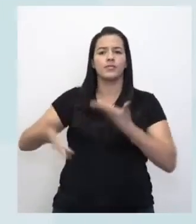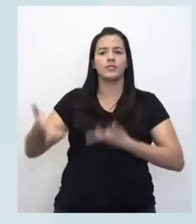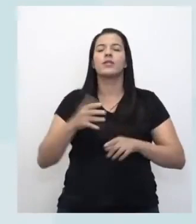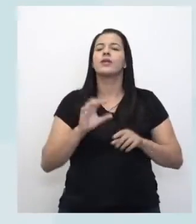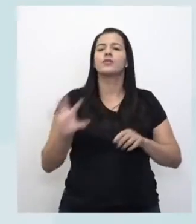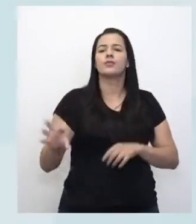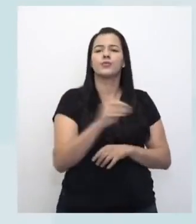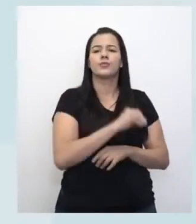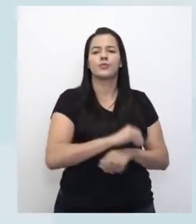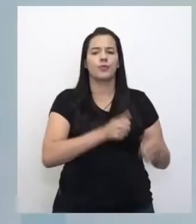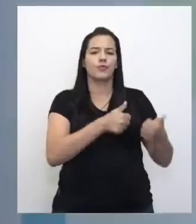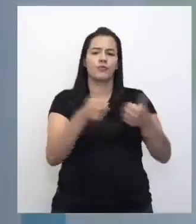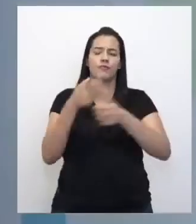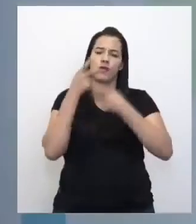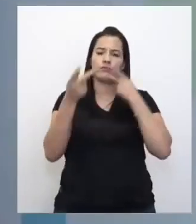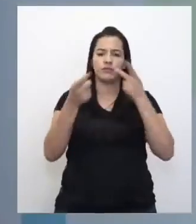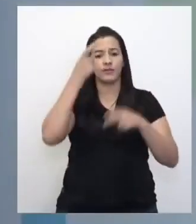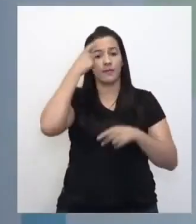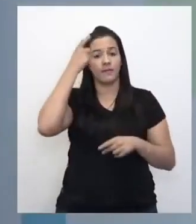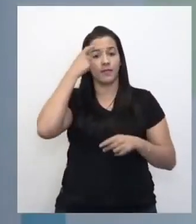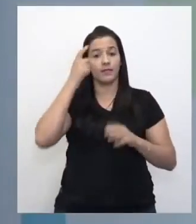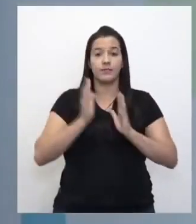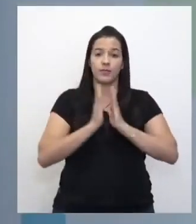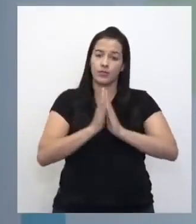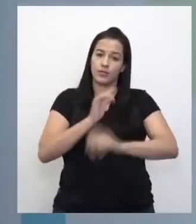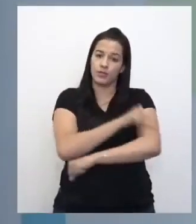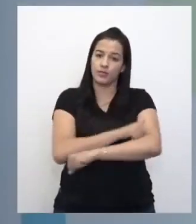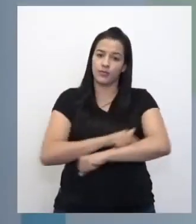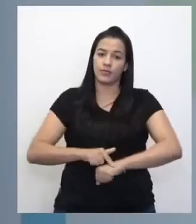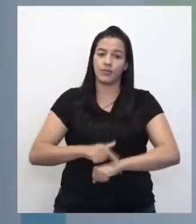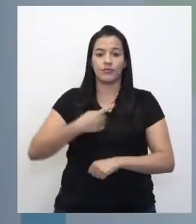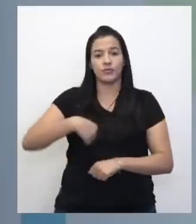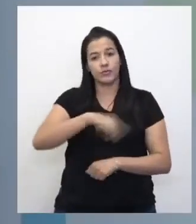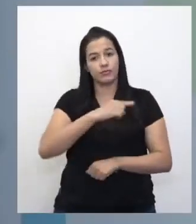isso aí, fale tudo o que você pensa, mas de maneira educada, porque nós somos